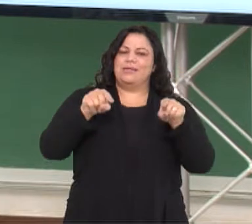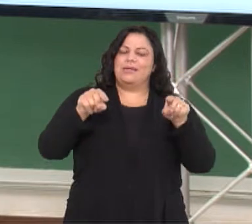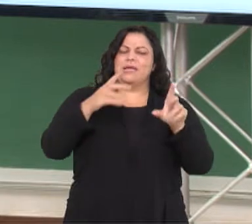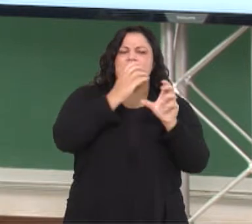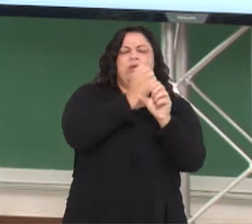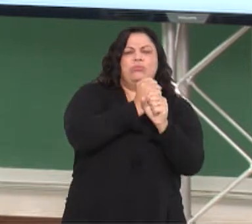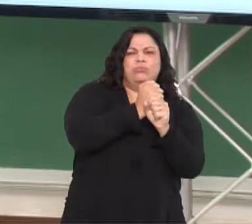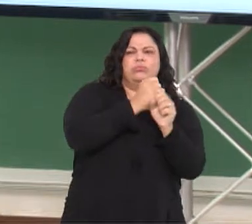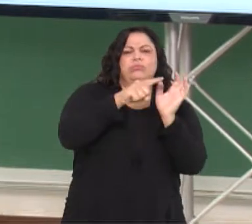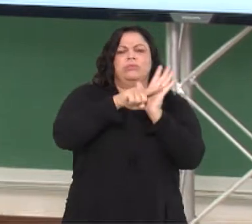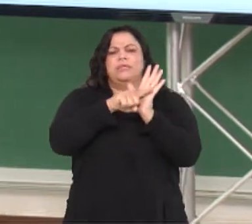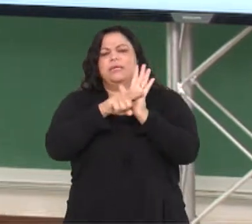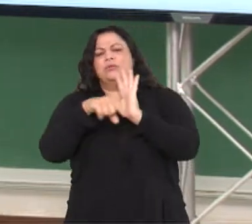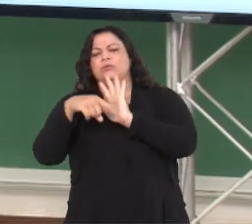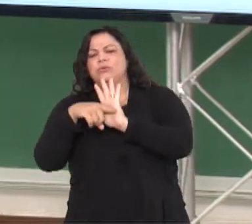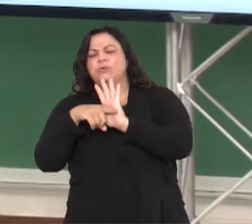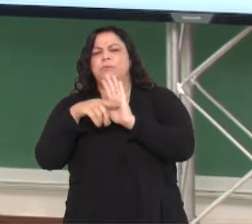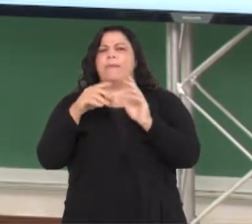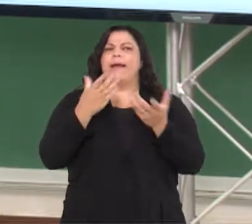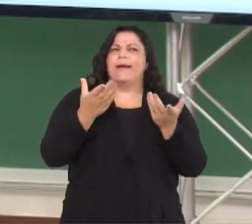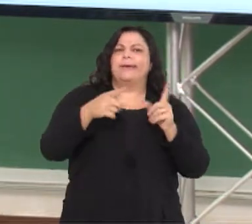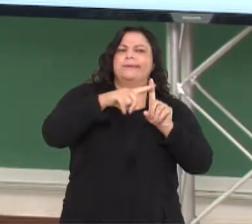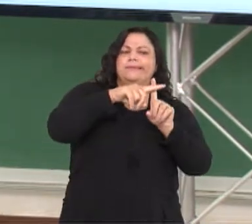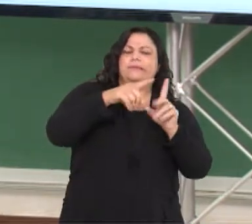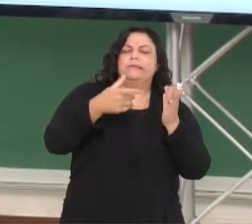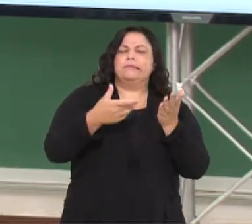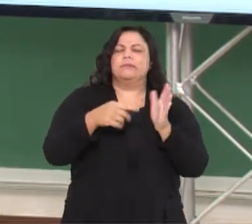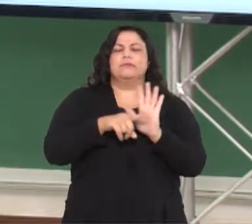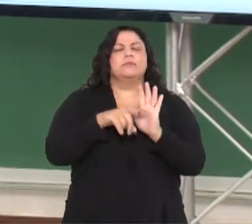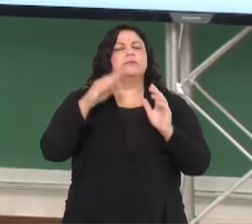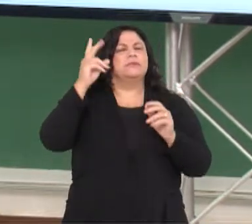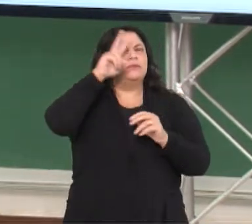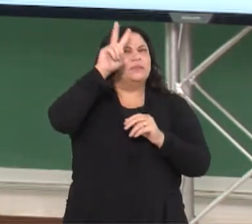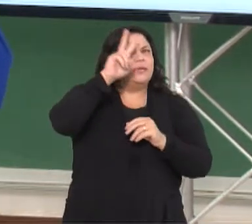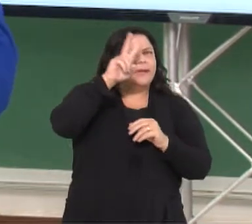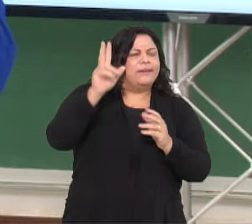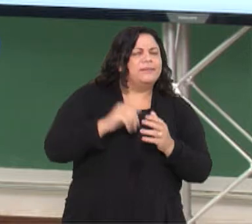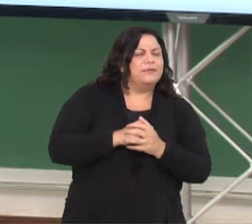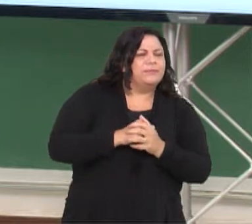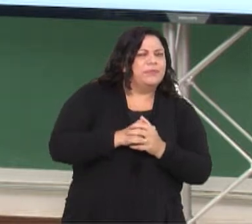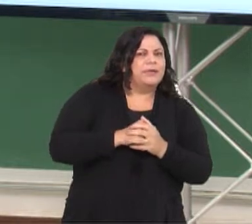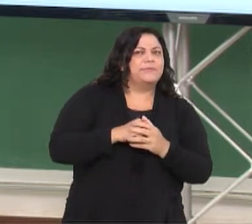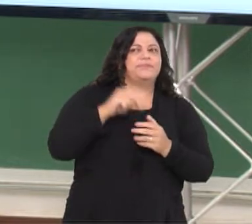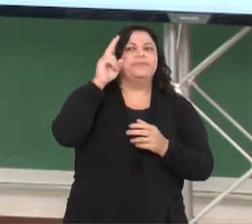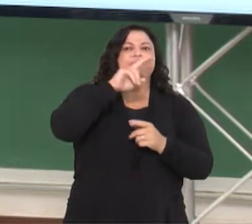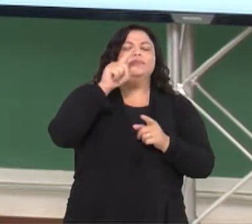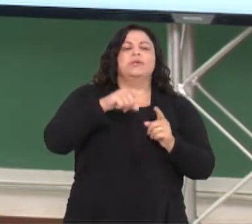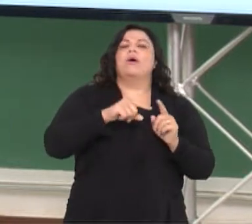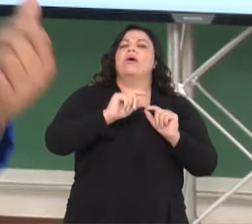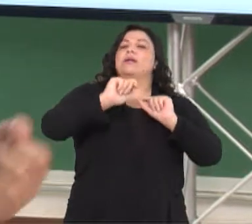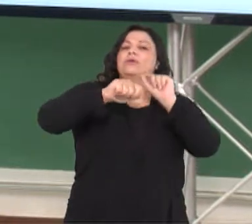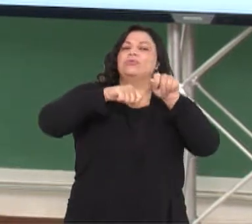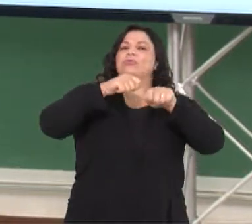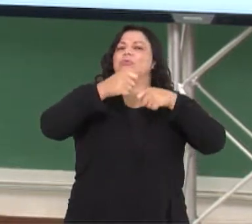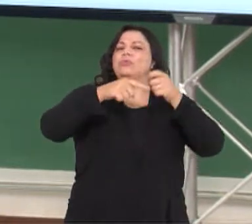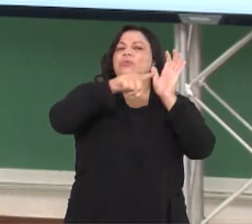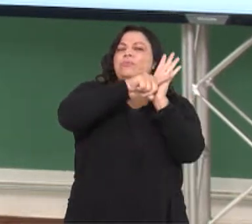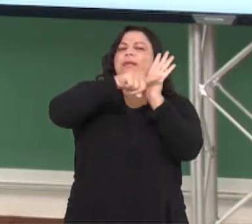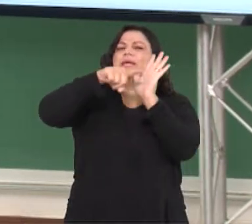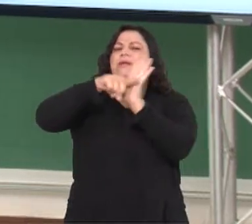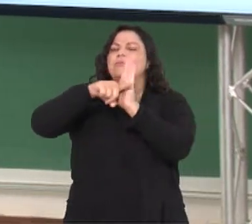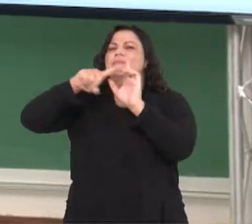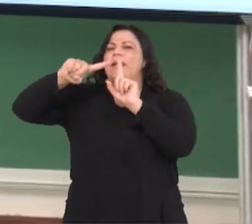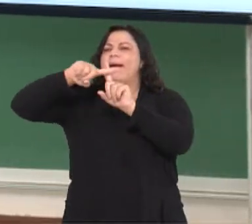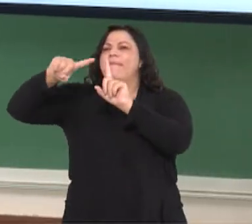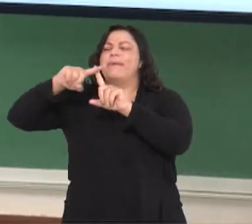negativo, eu diminuo. Cuidado. Relembrem lá da história, jogo de sinal. Que nunca foi um jogo, né? Mas relembrem disso e vocês vão ter um tempinho para realizar